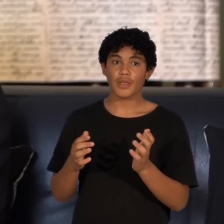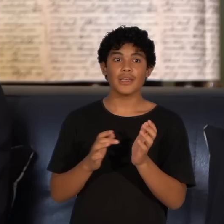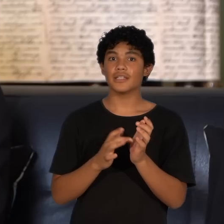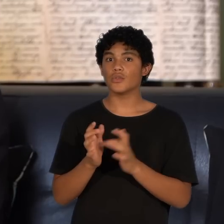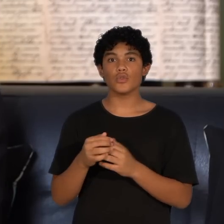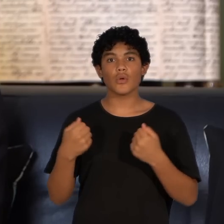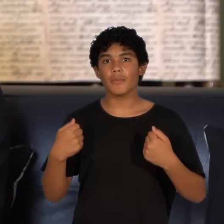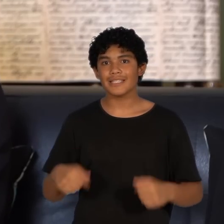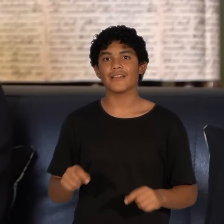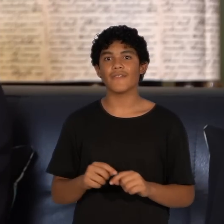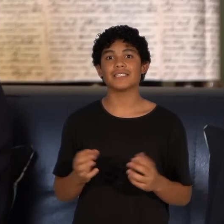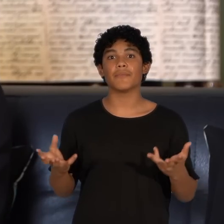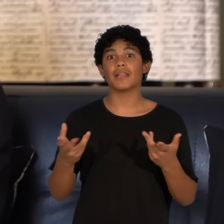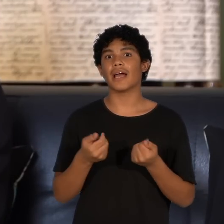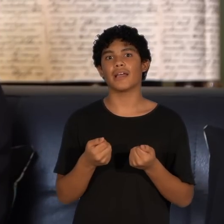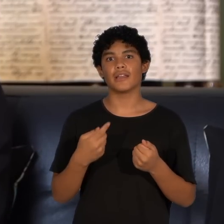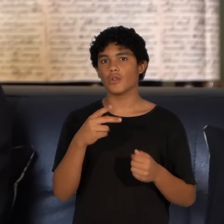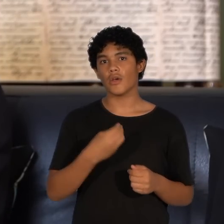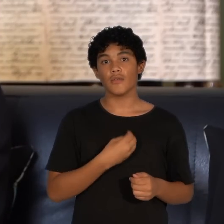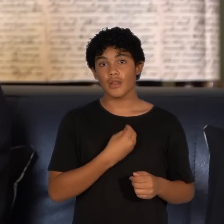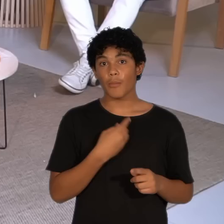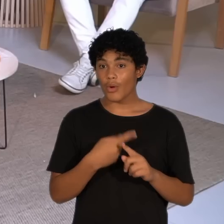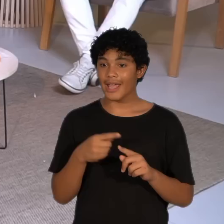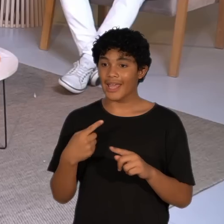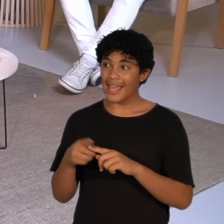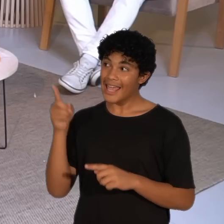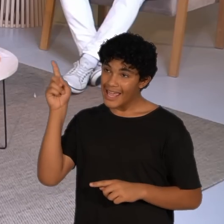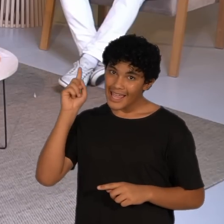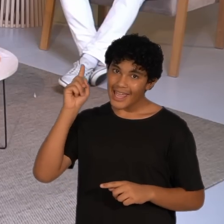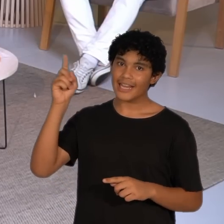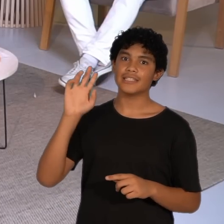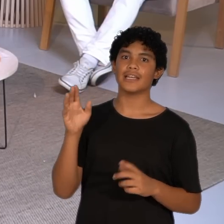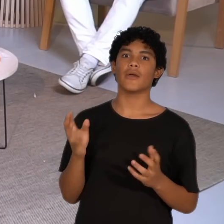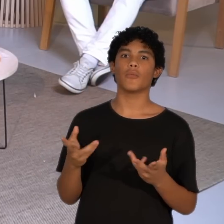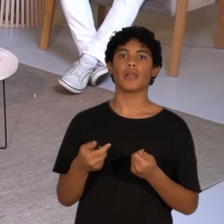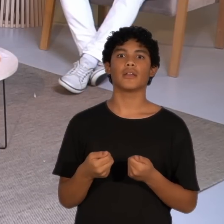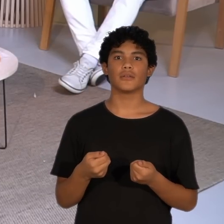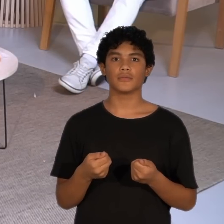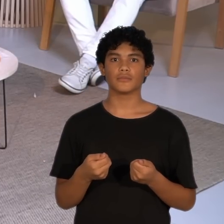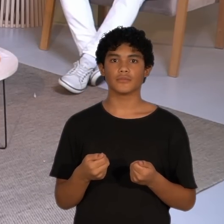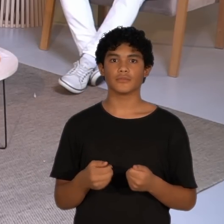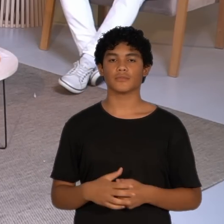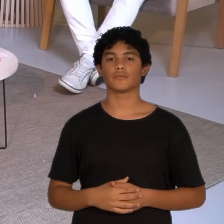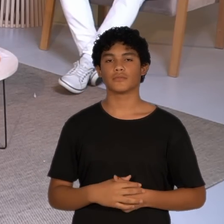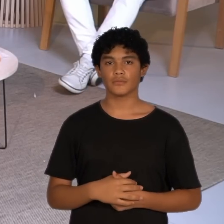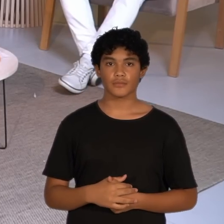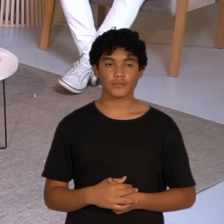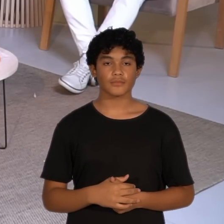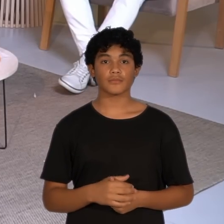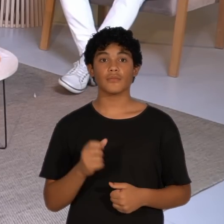ele não precisa fazer grandes milagres na sua vida, porque ele já é um milagre. Ele vai te trazer plenitude de vida se você se envolver nessa missão.